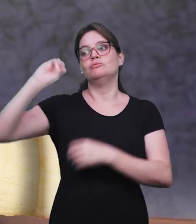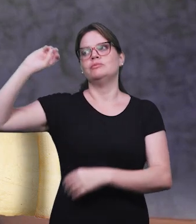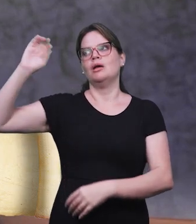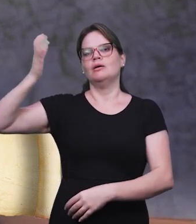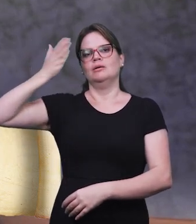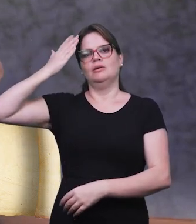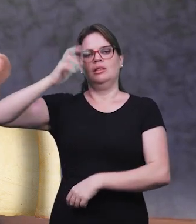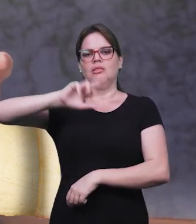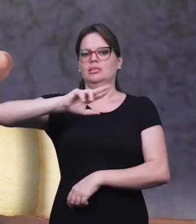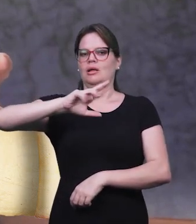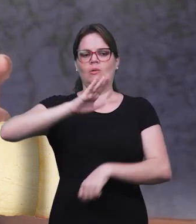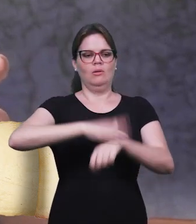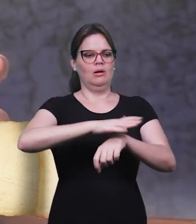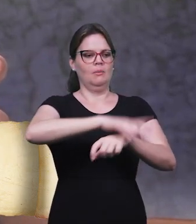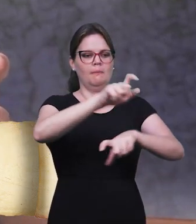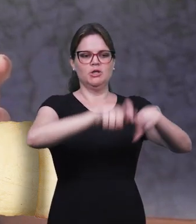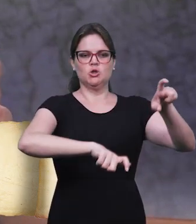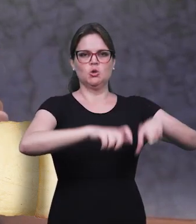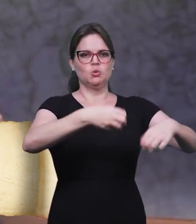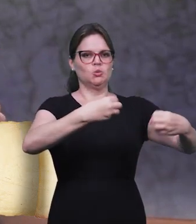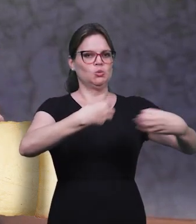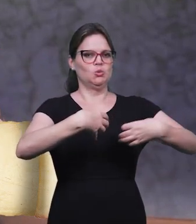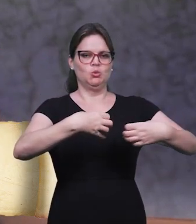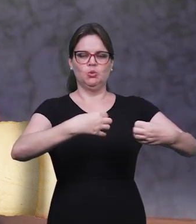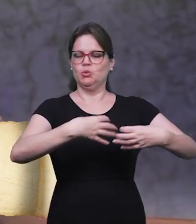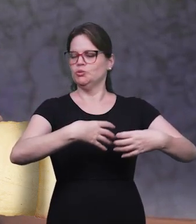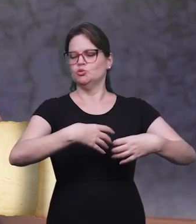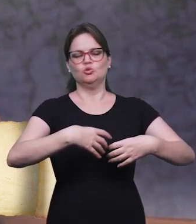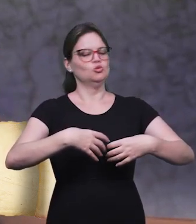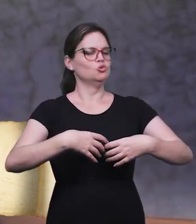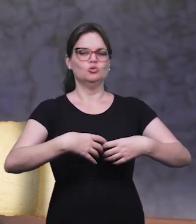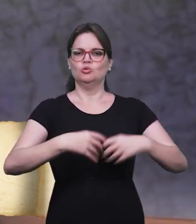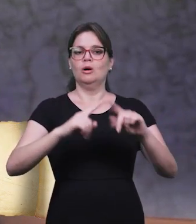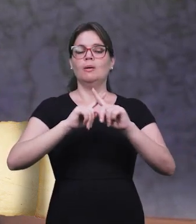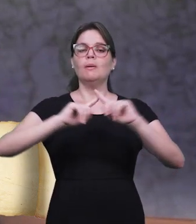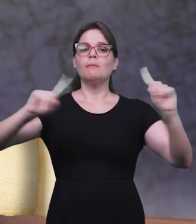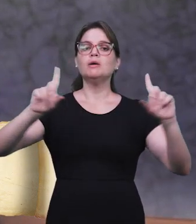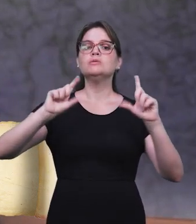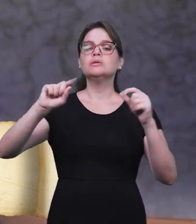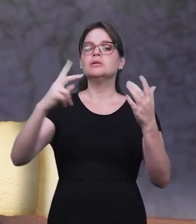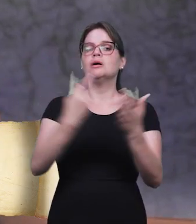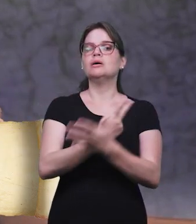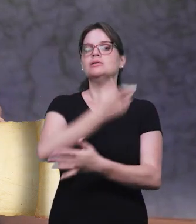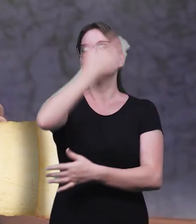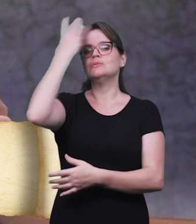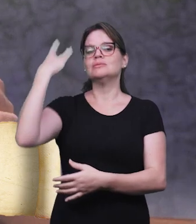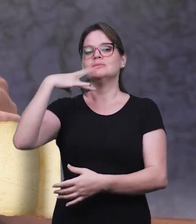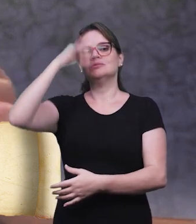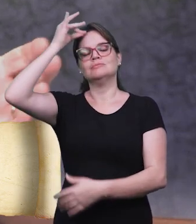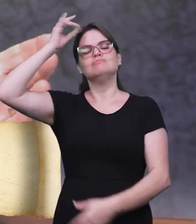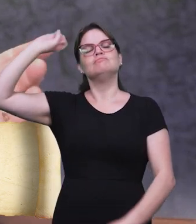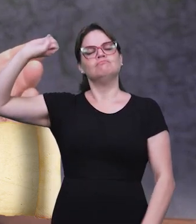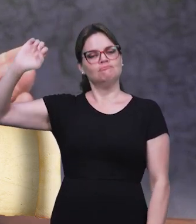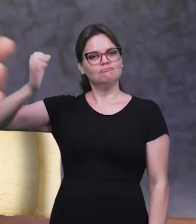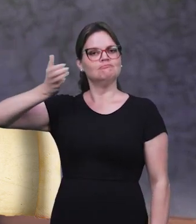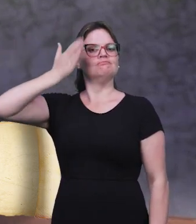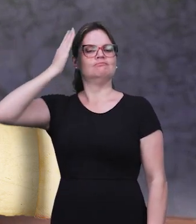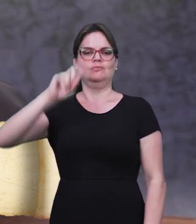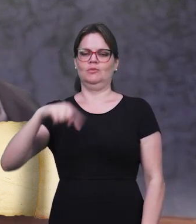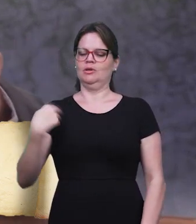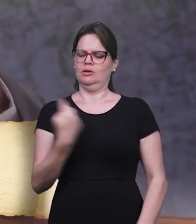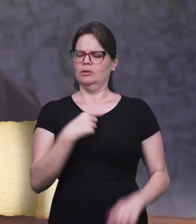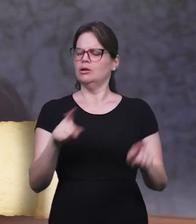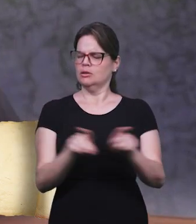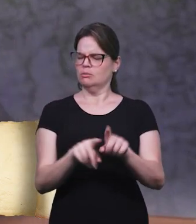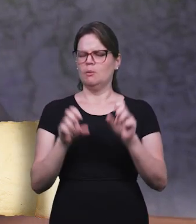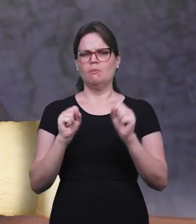de homem algum. Foi transmitido a ele pelo próprio Senhor Jesus e pelo seu Espírito Santo. E assim